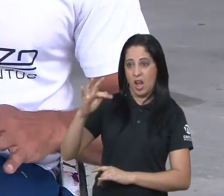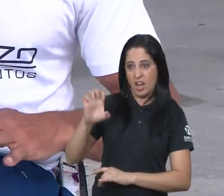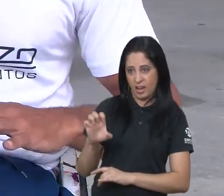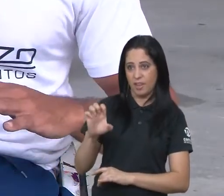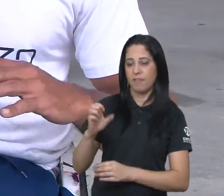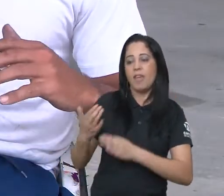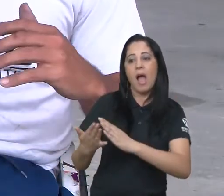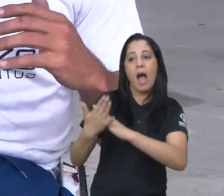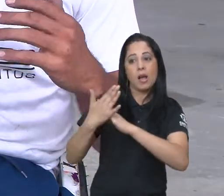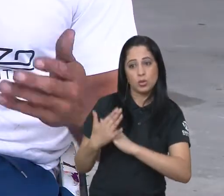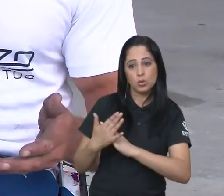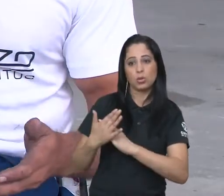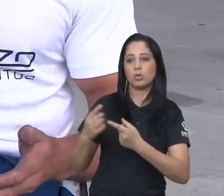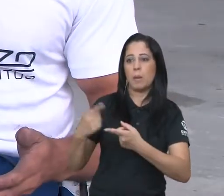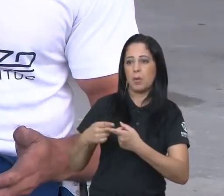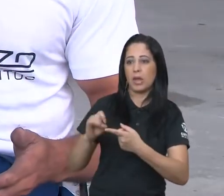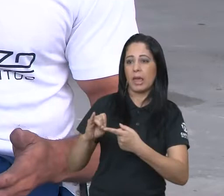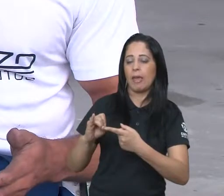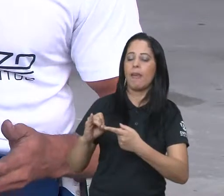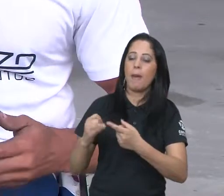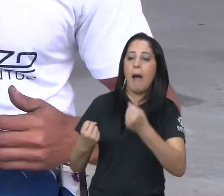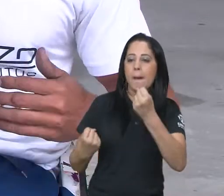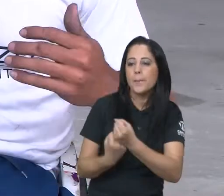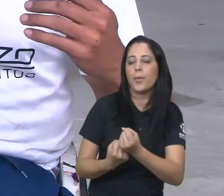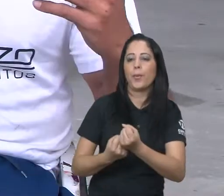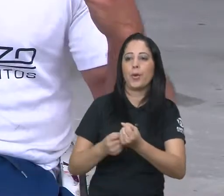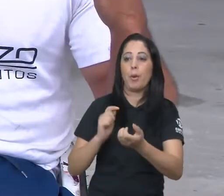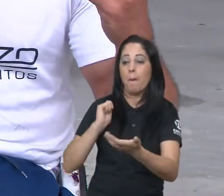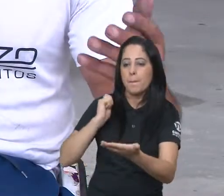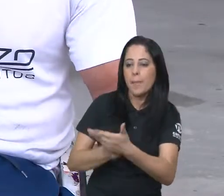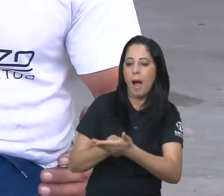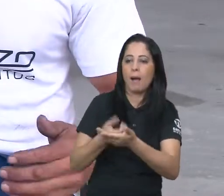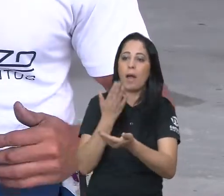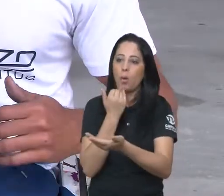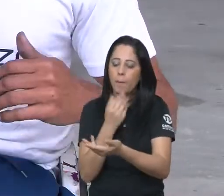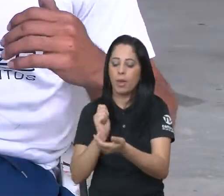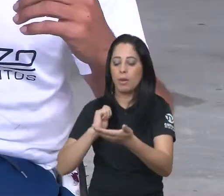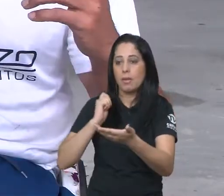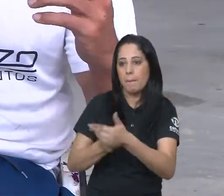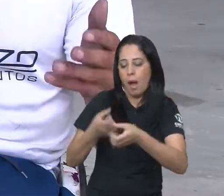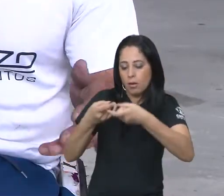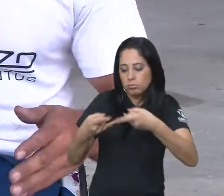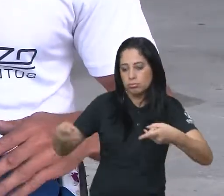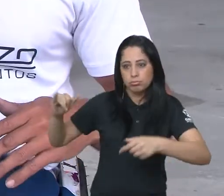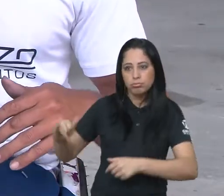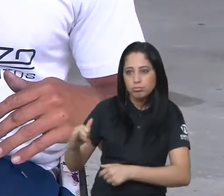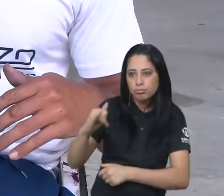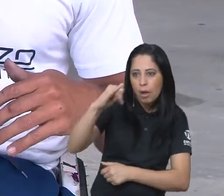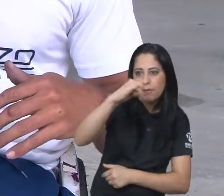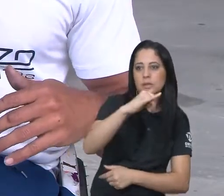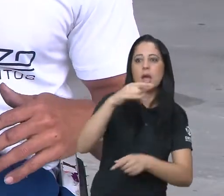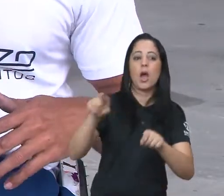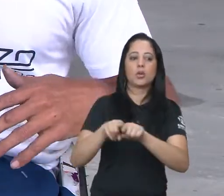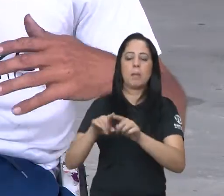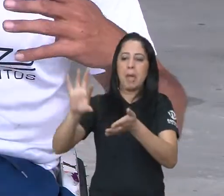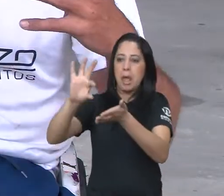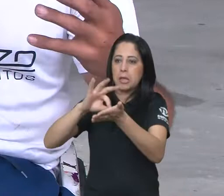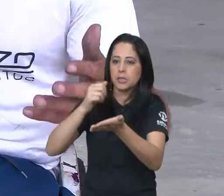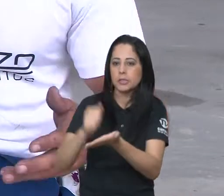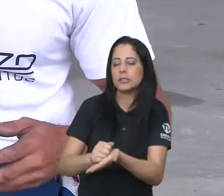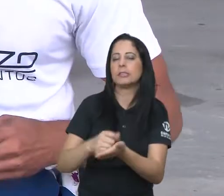isso. Todo o aporte que um atleta precisa, desde a passagem, desde a alimentação durante as